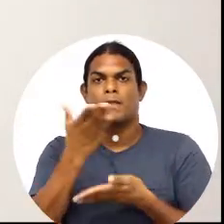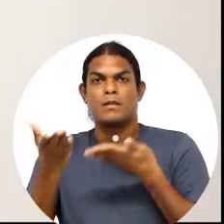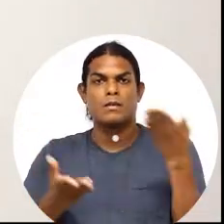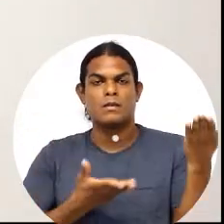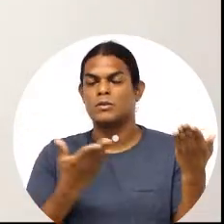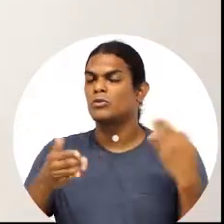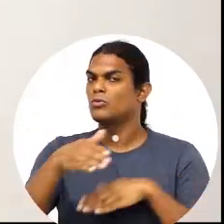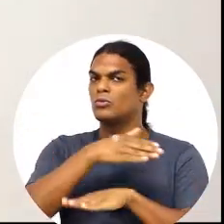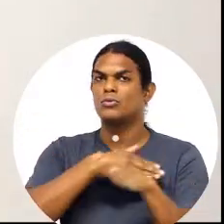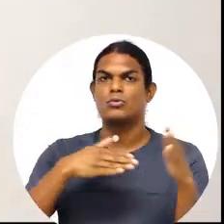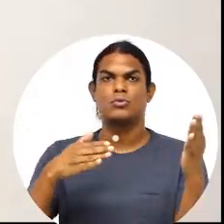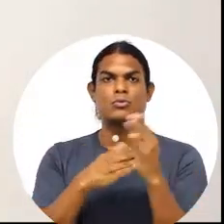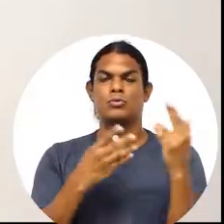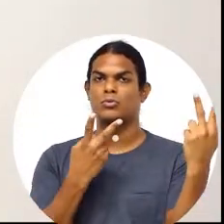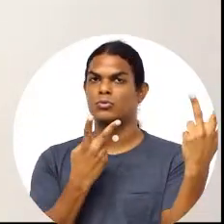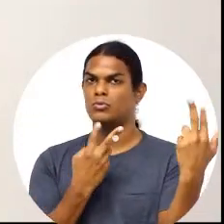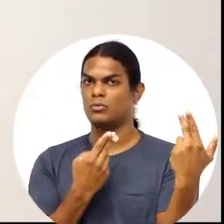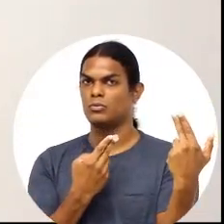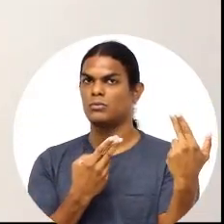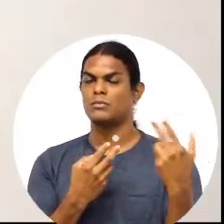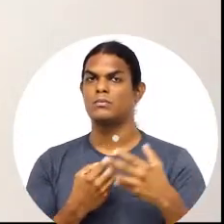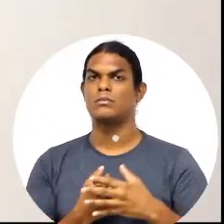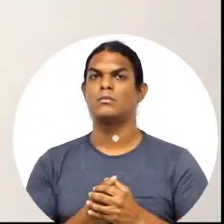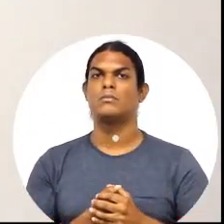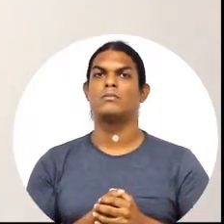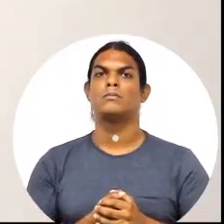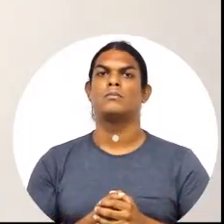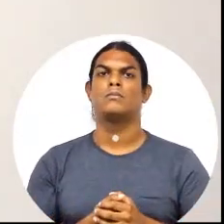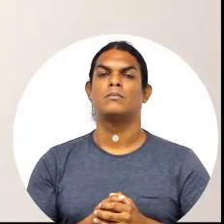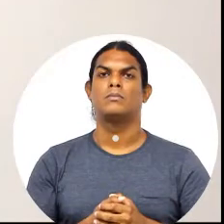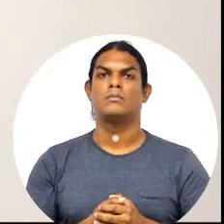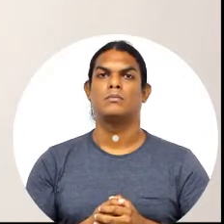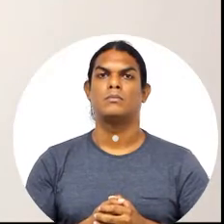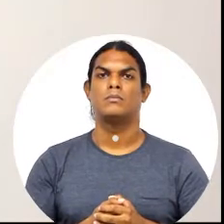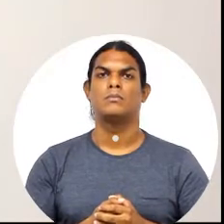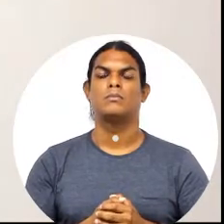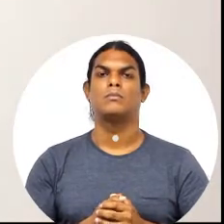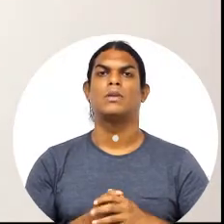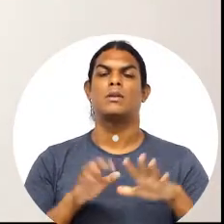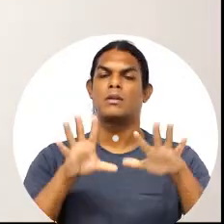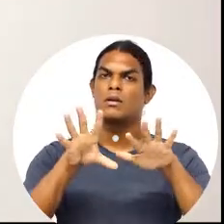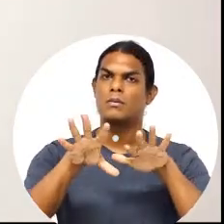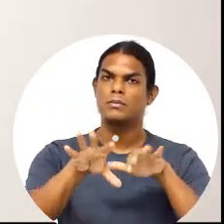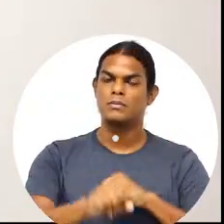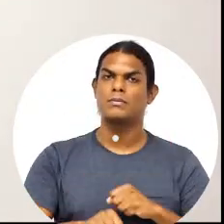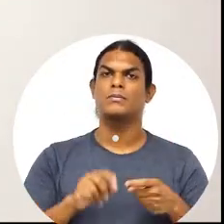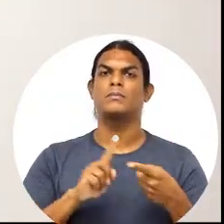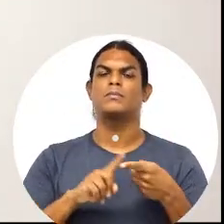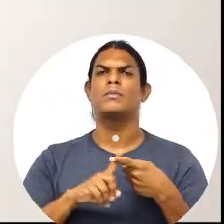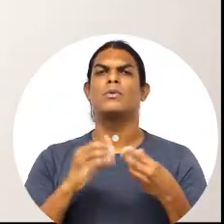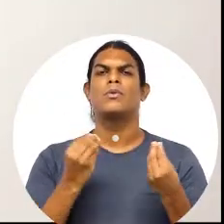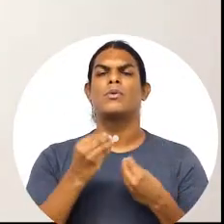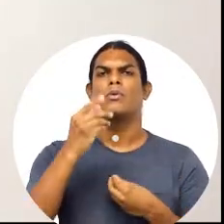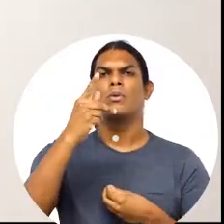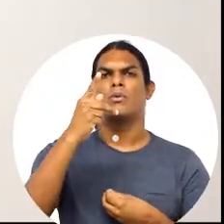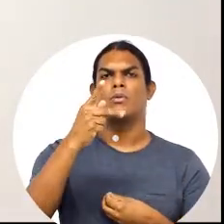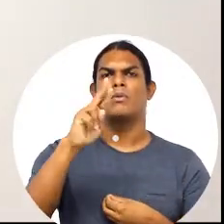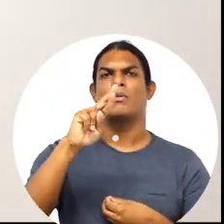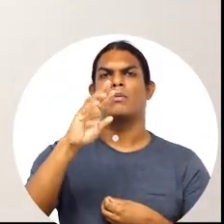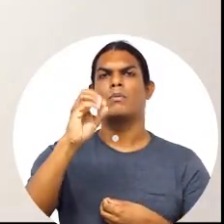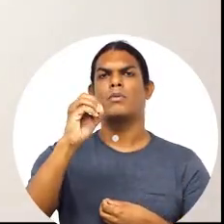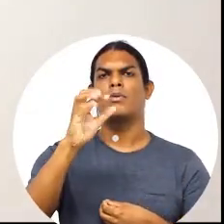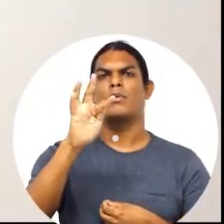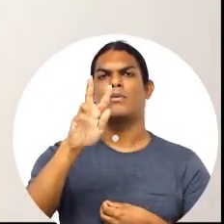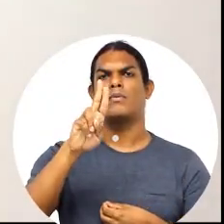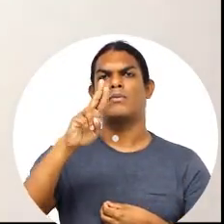ofertar capacitações, inclusive como pró-funcionário, que é um curso voltado para não docentes, né, de capacitação